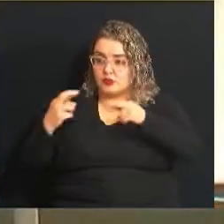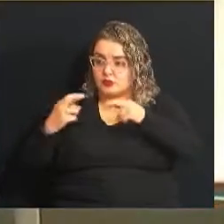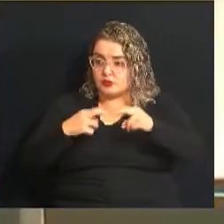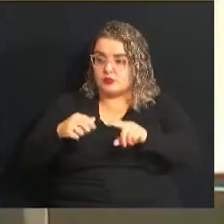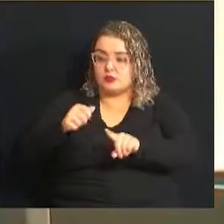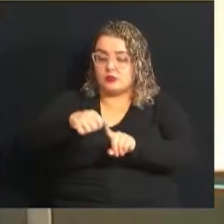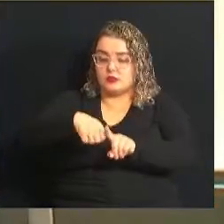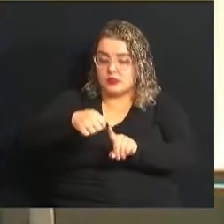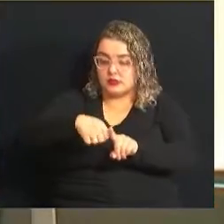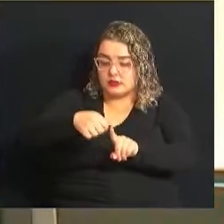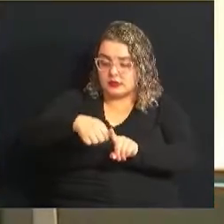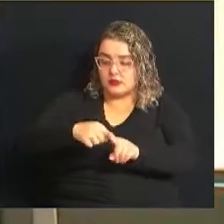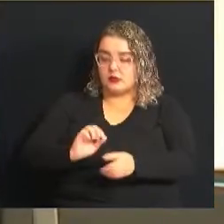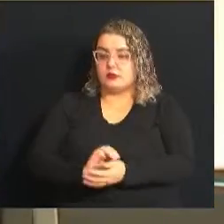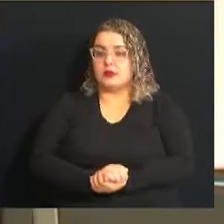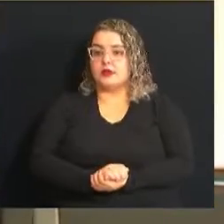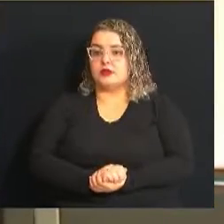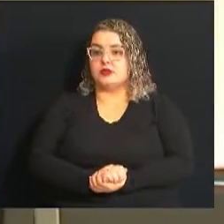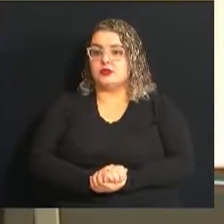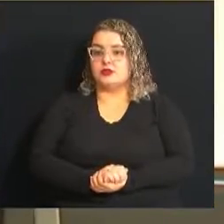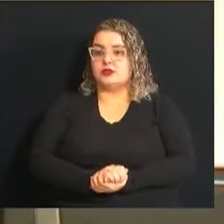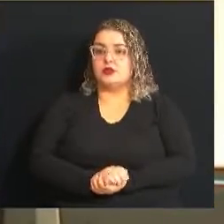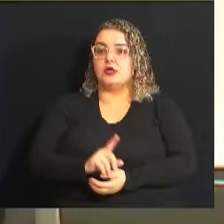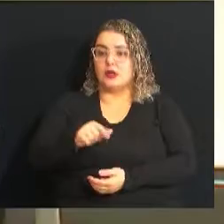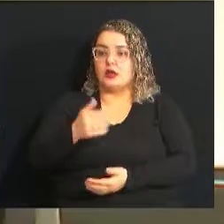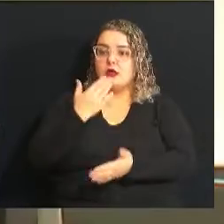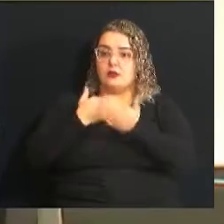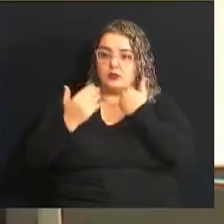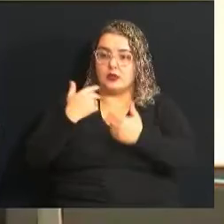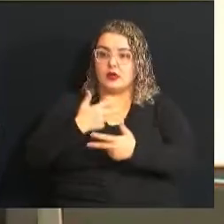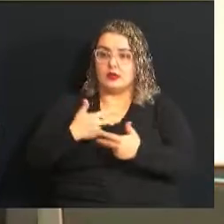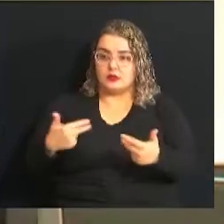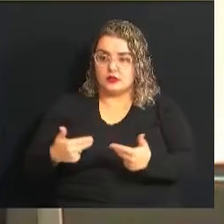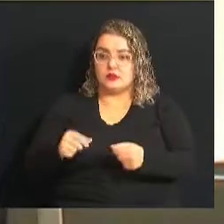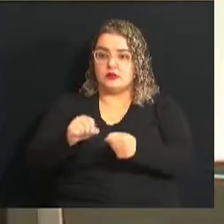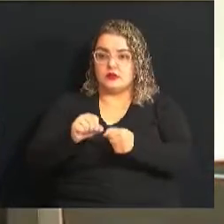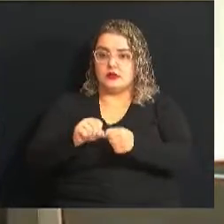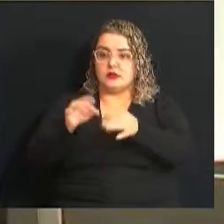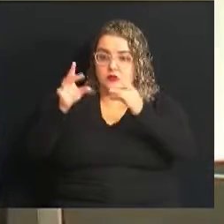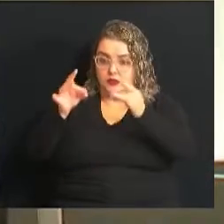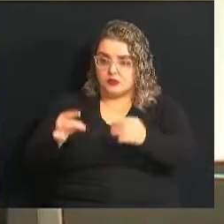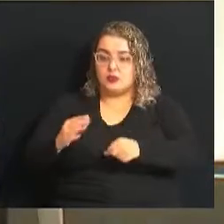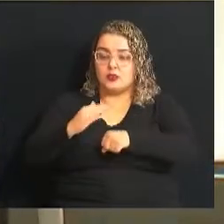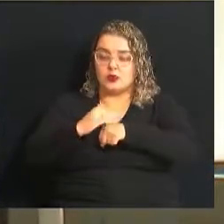mensalmente. É uma alimentação feita com muito critério, com muito carinho,